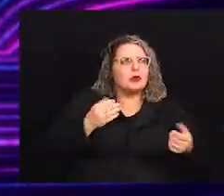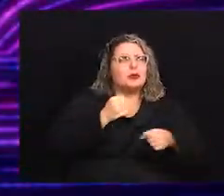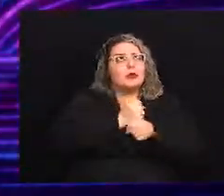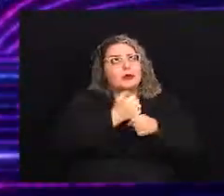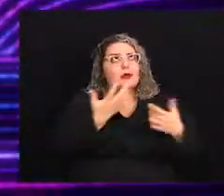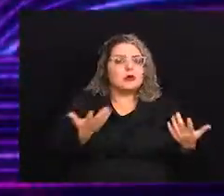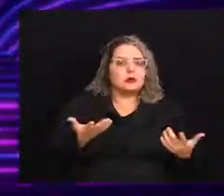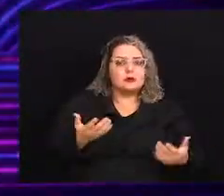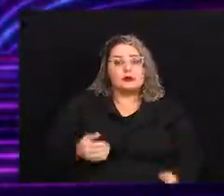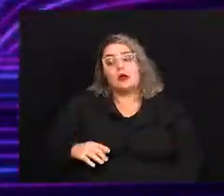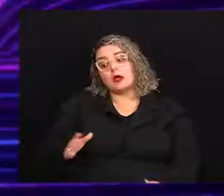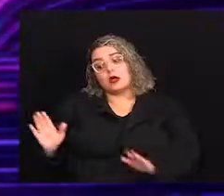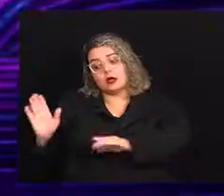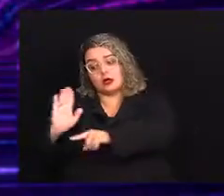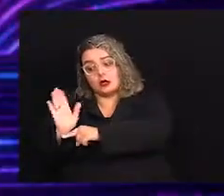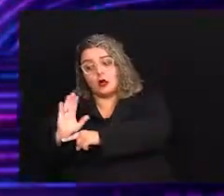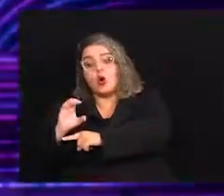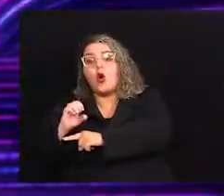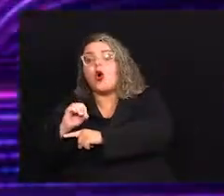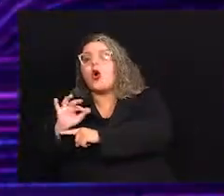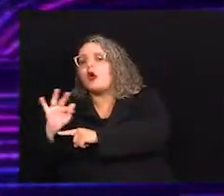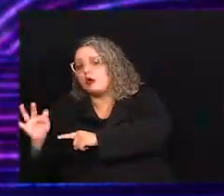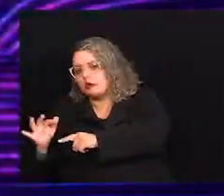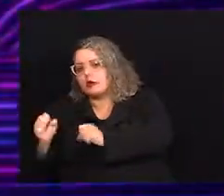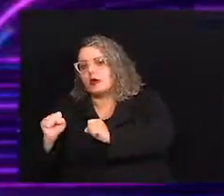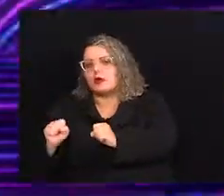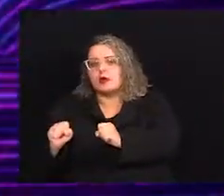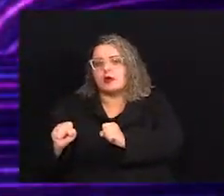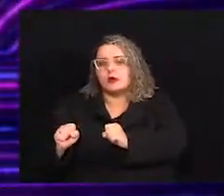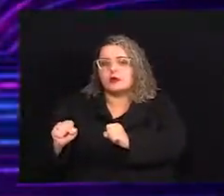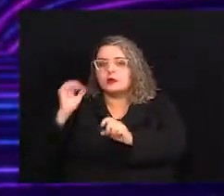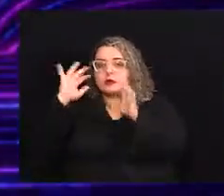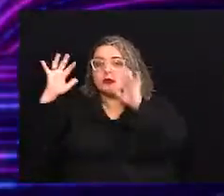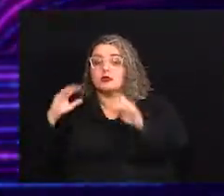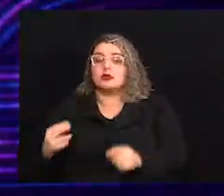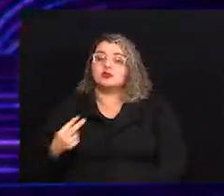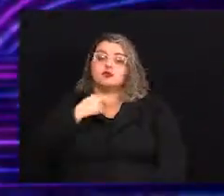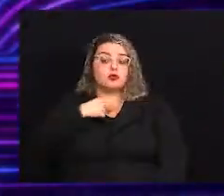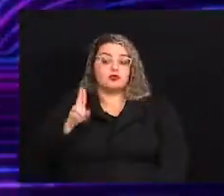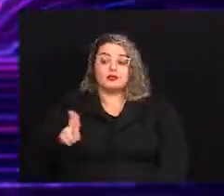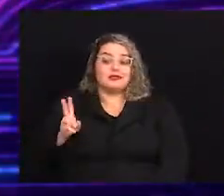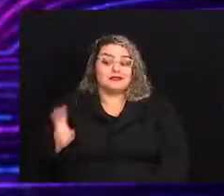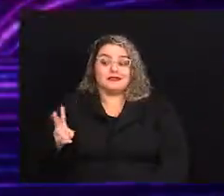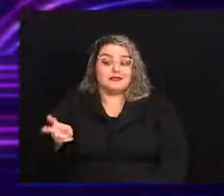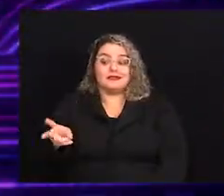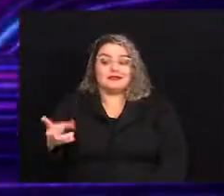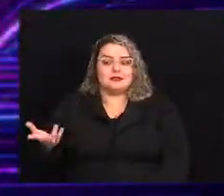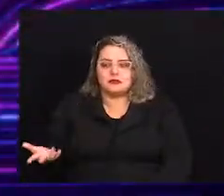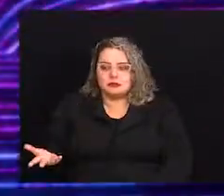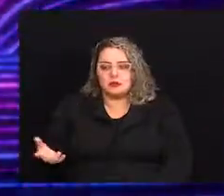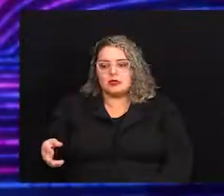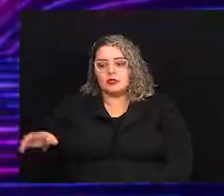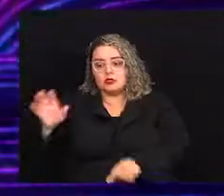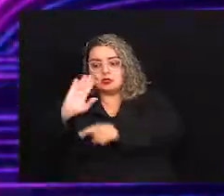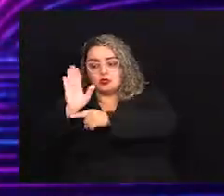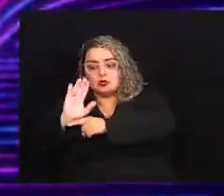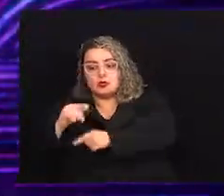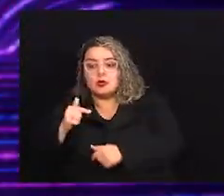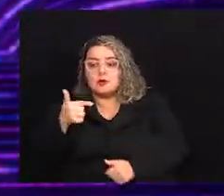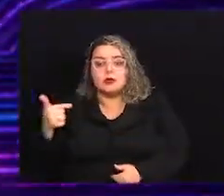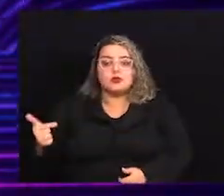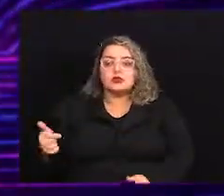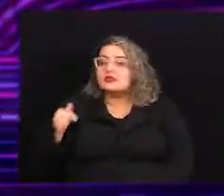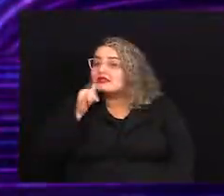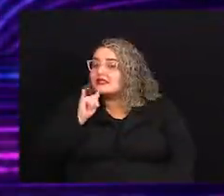voz do personagem. Isso é um recurso que pode ser usado, mas não pode ser usado demais. Ou seja, no audiovisual não